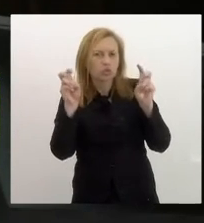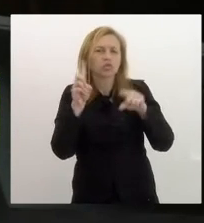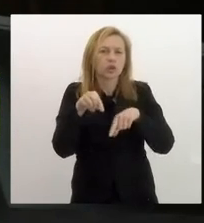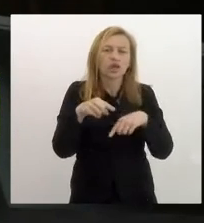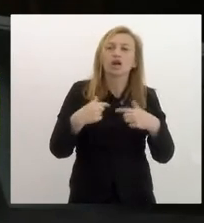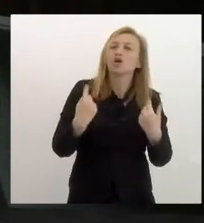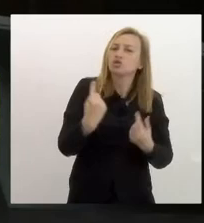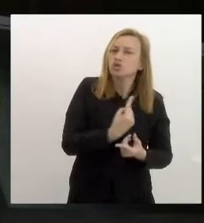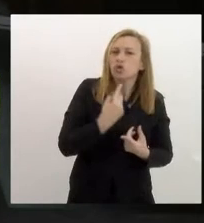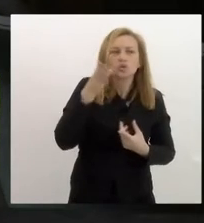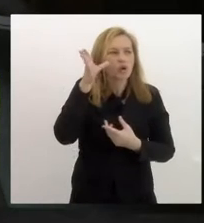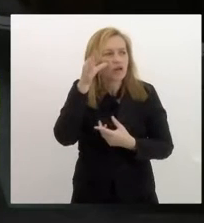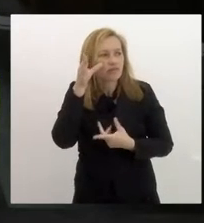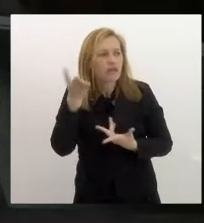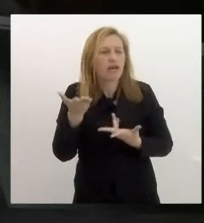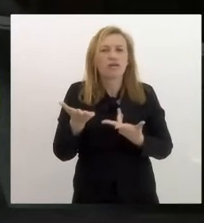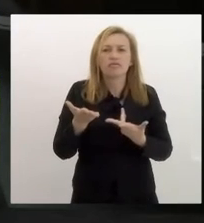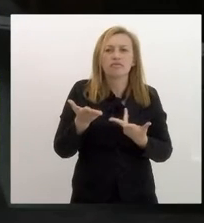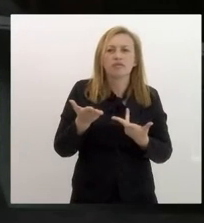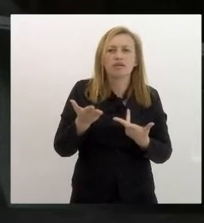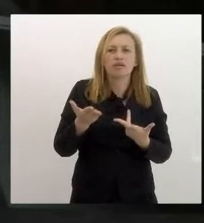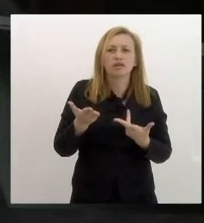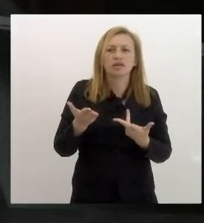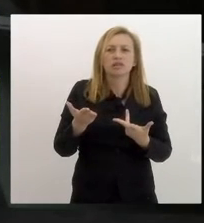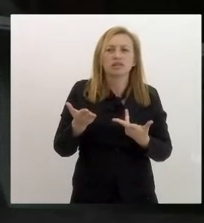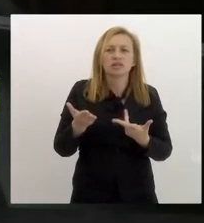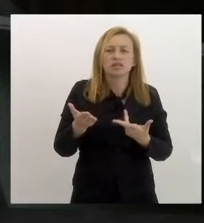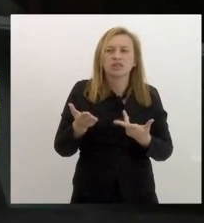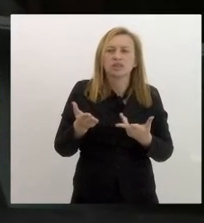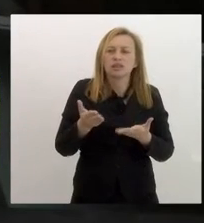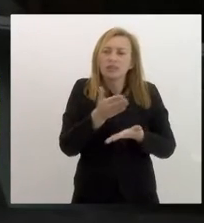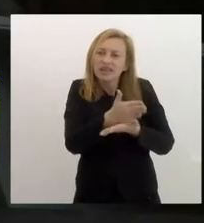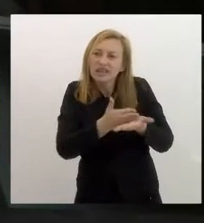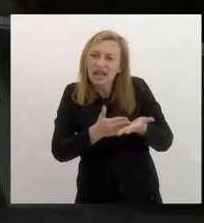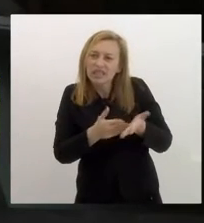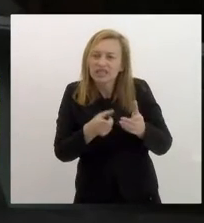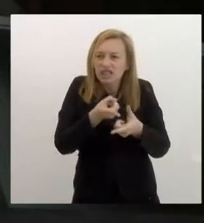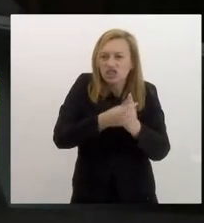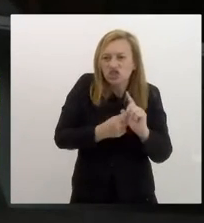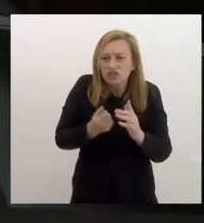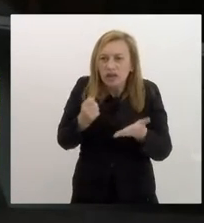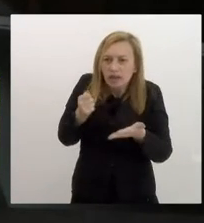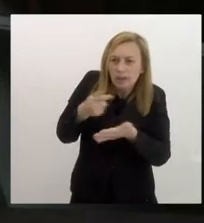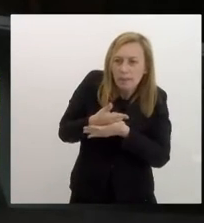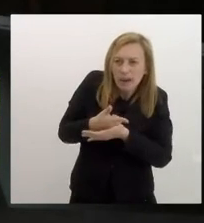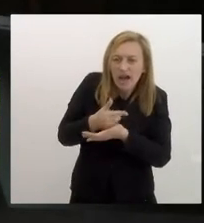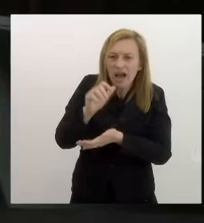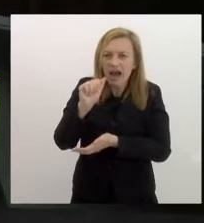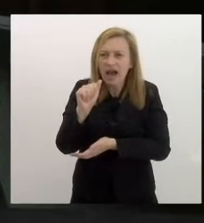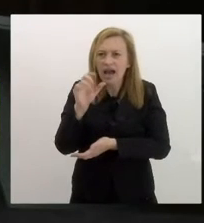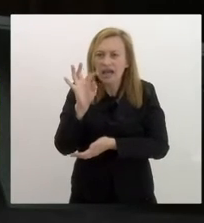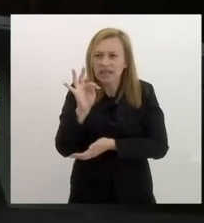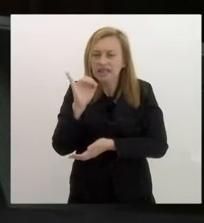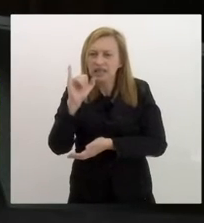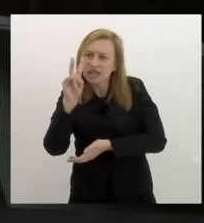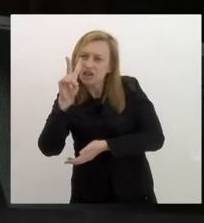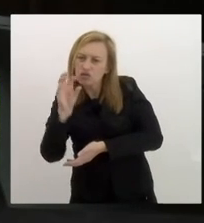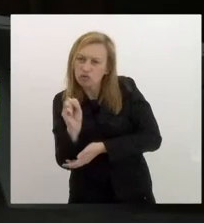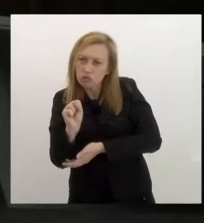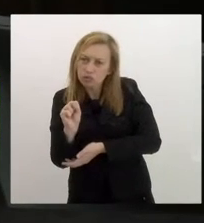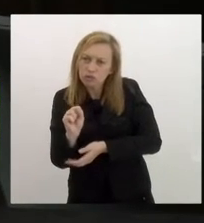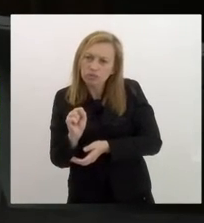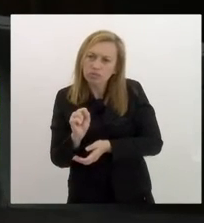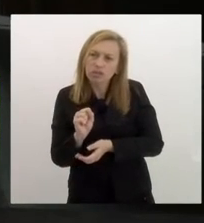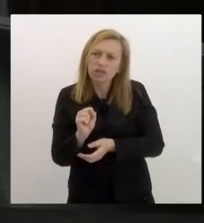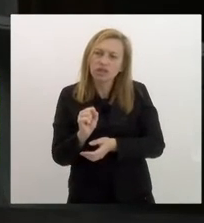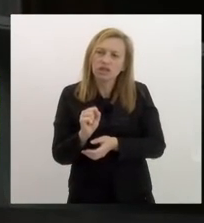nosso interesse é que parte dessa dívida seja paga com ativos para